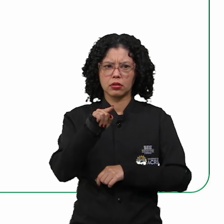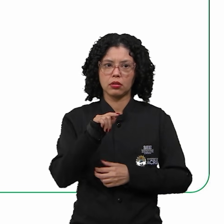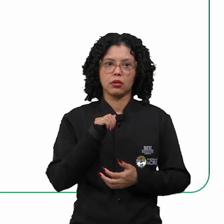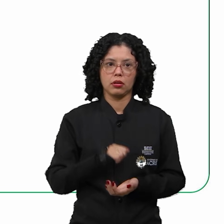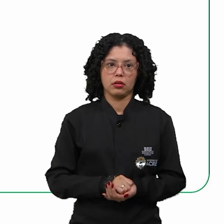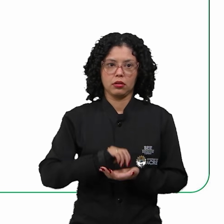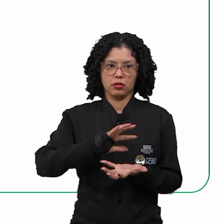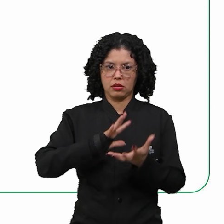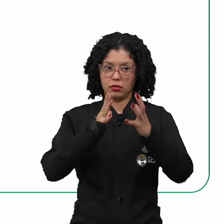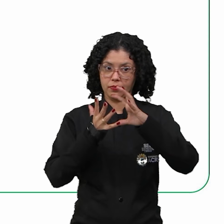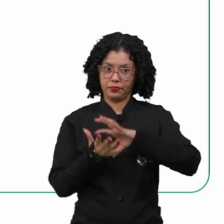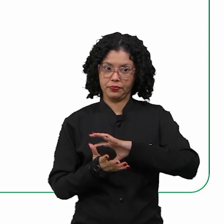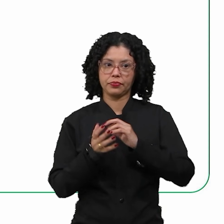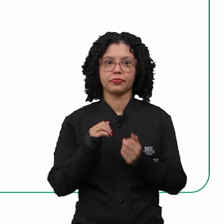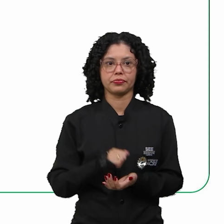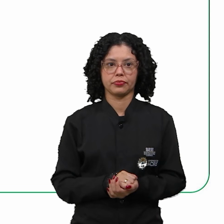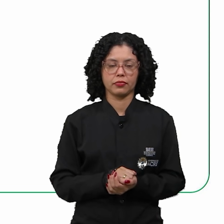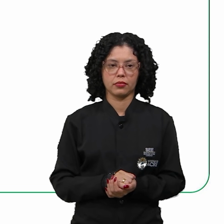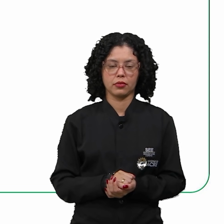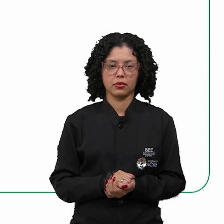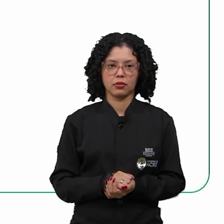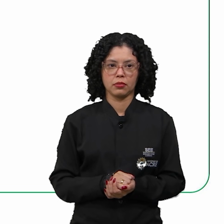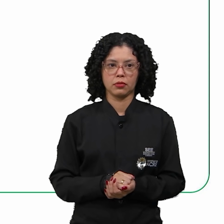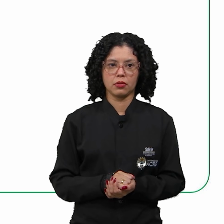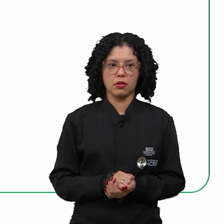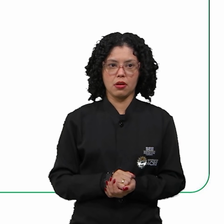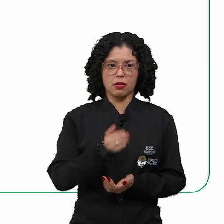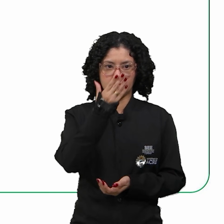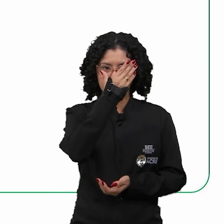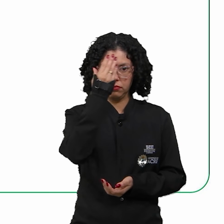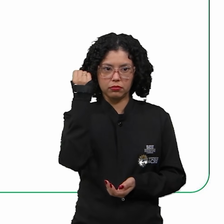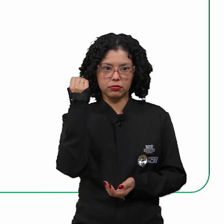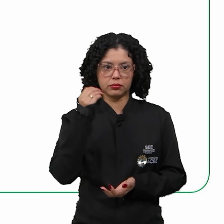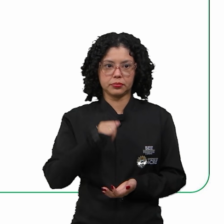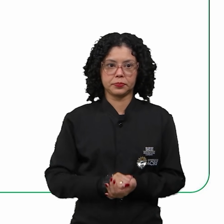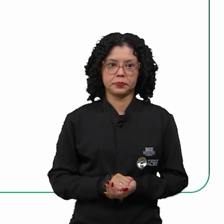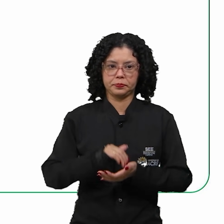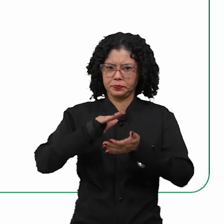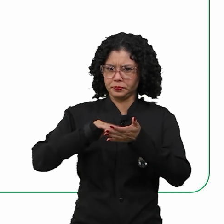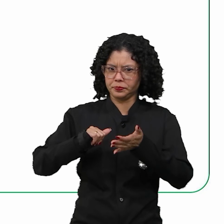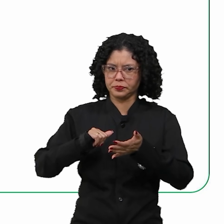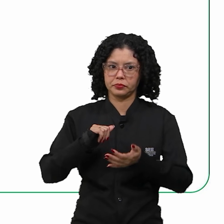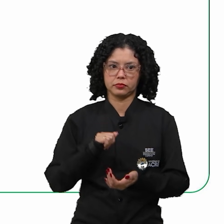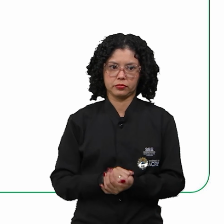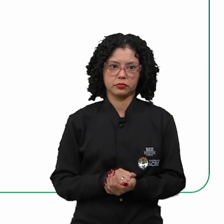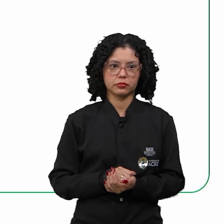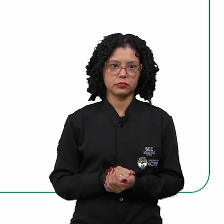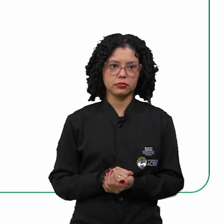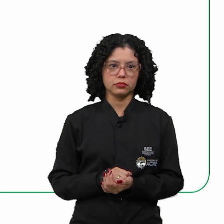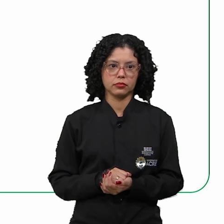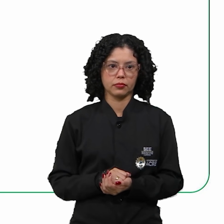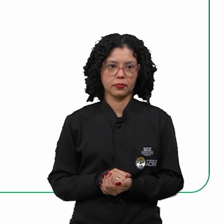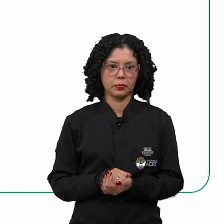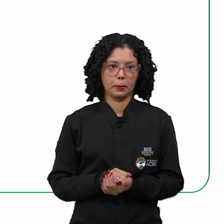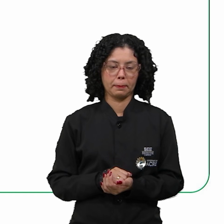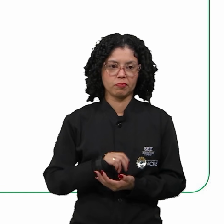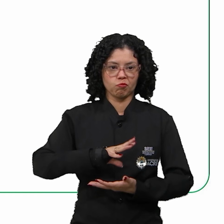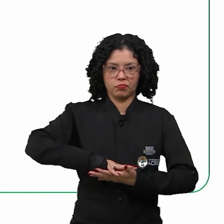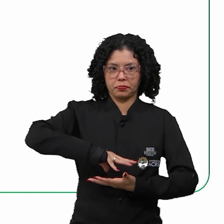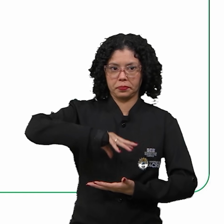esse? É um corpo redondo. Então, esqueça já. Vamos tirar algumas alternativas aqui. A pirâmide